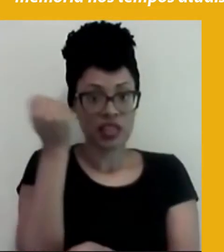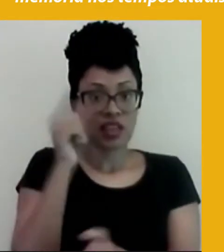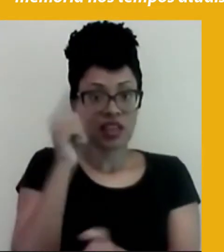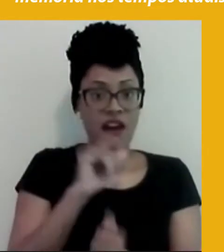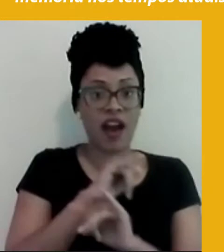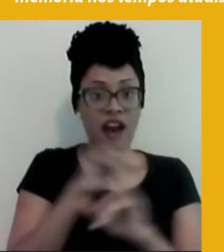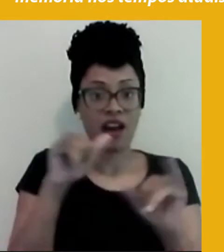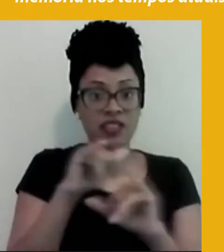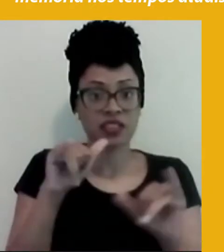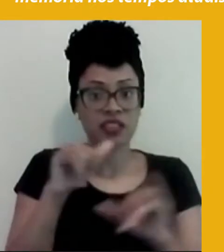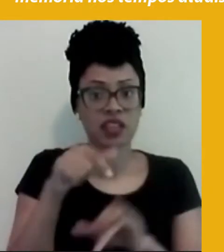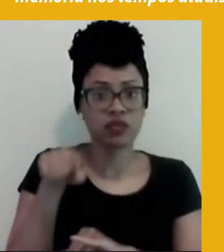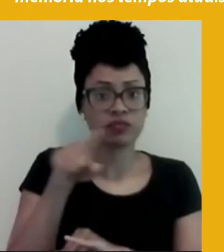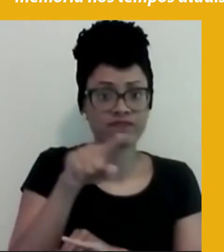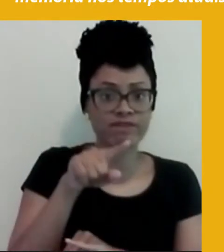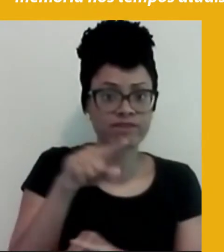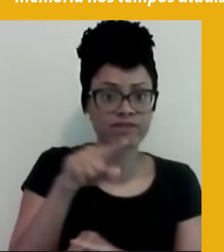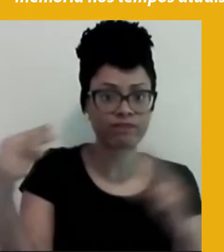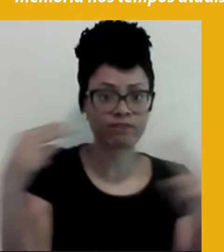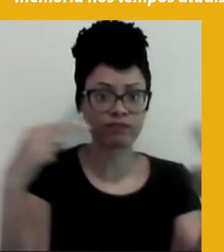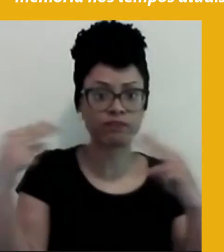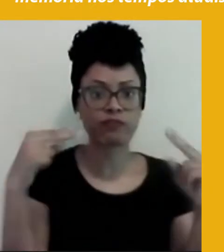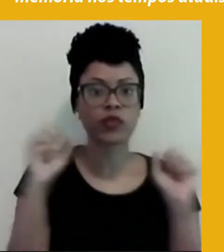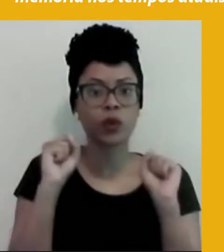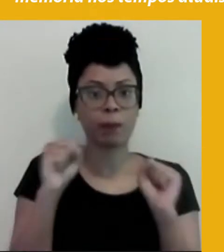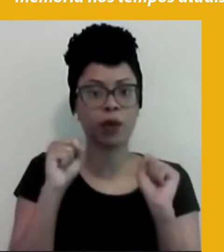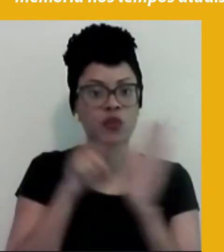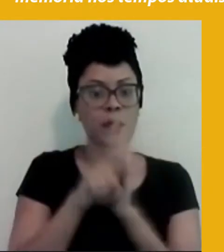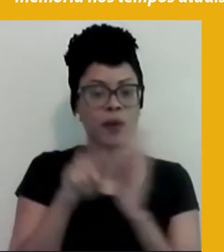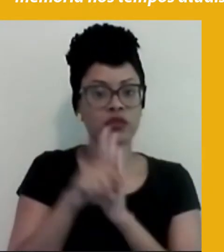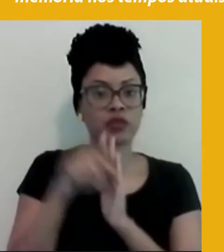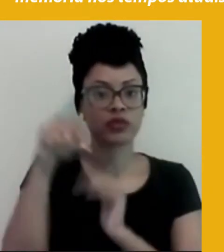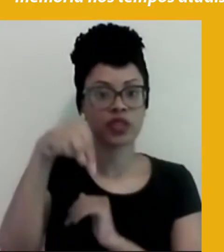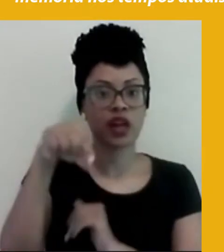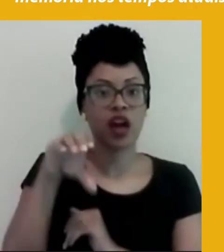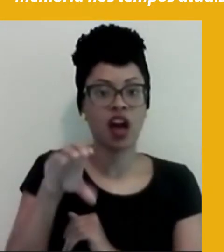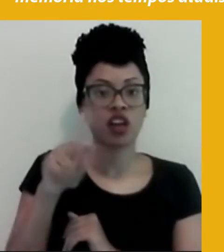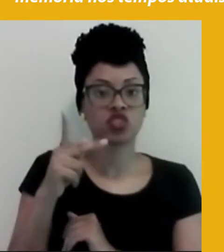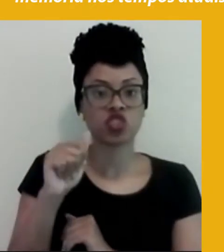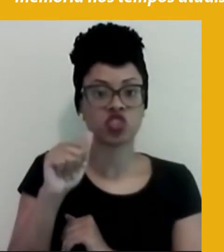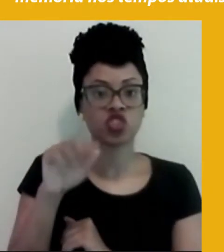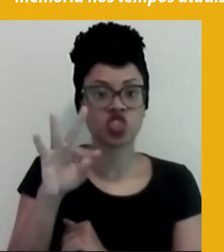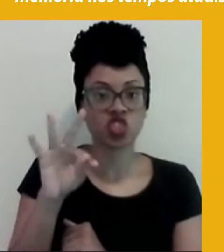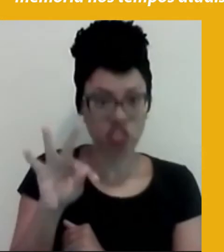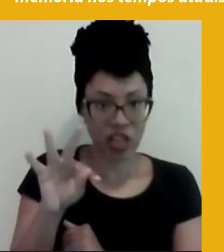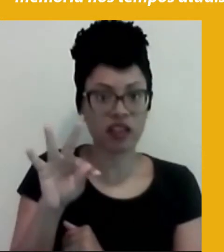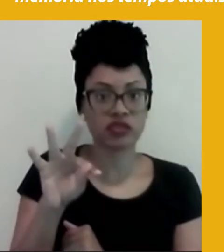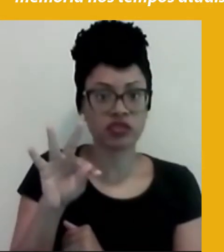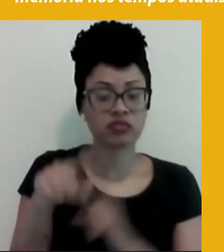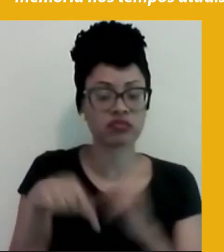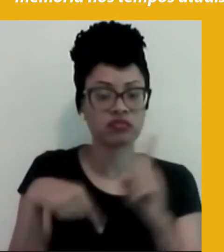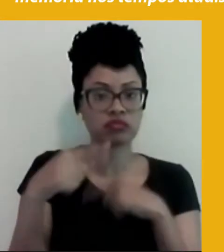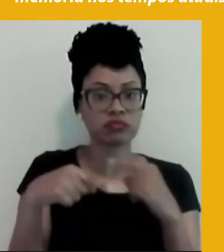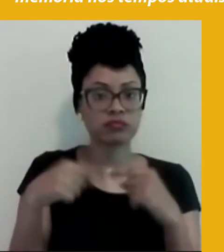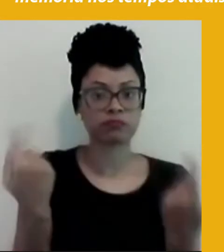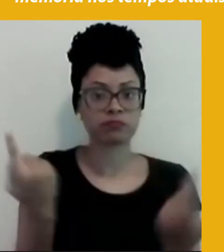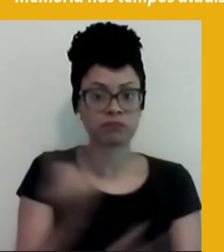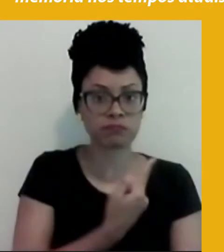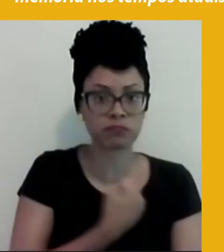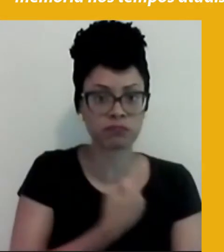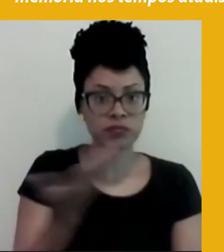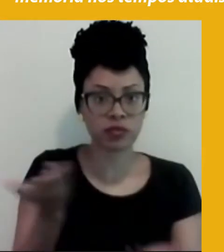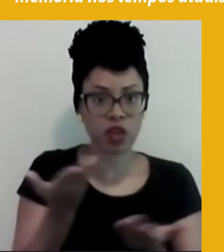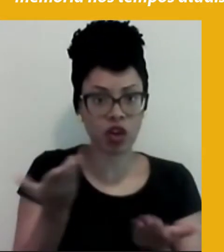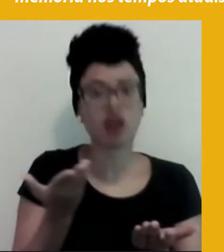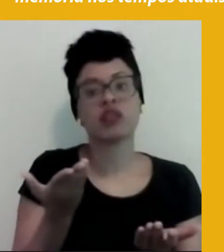então, podia fazer perguntas pelo chat e o Gabriel iria me passar aqui para... Eu peço